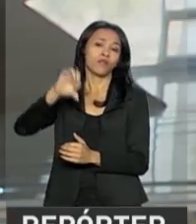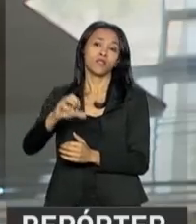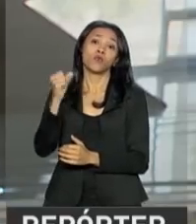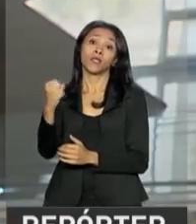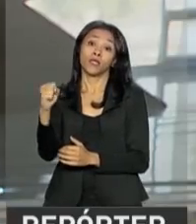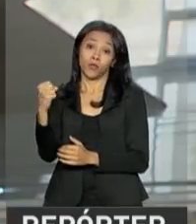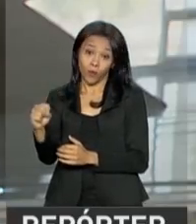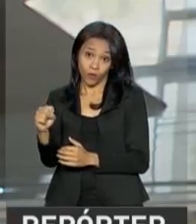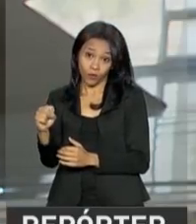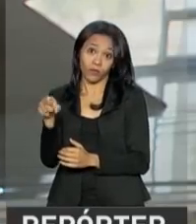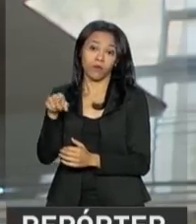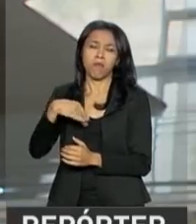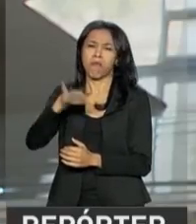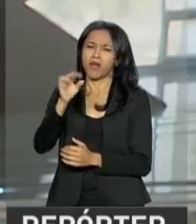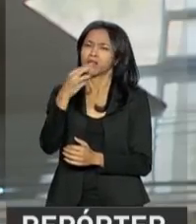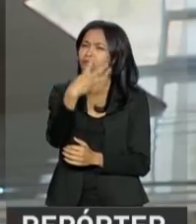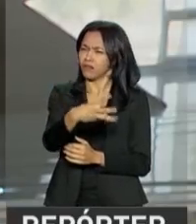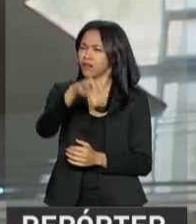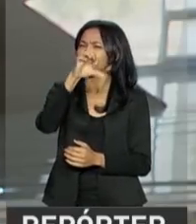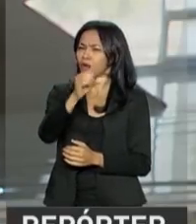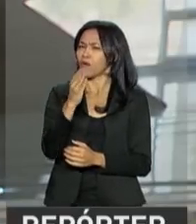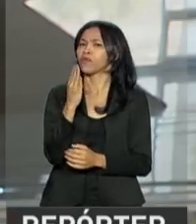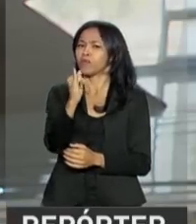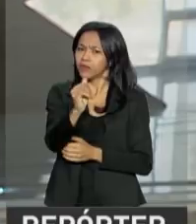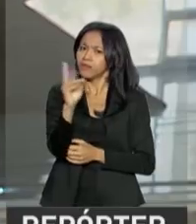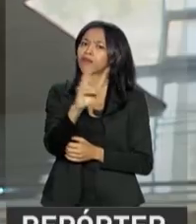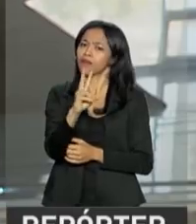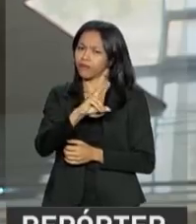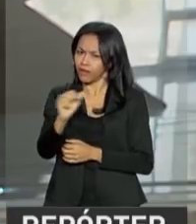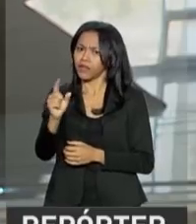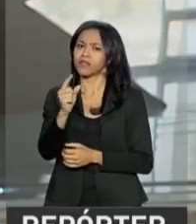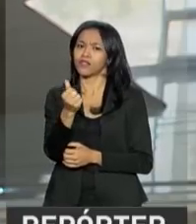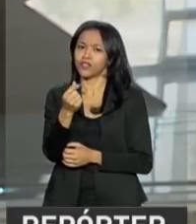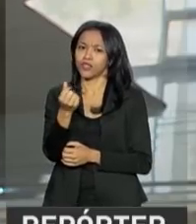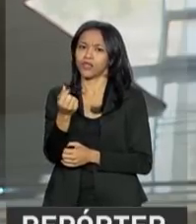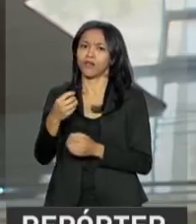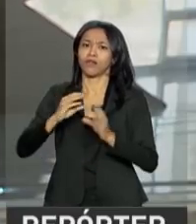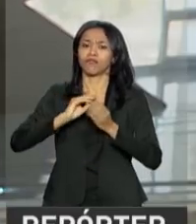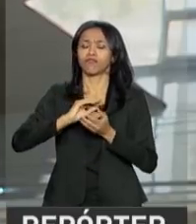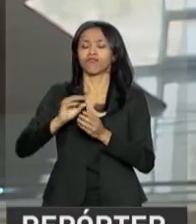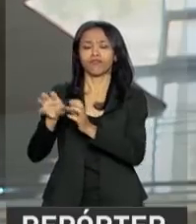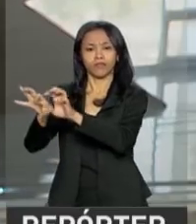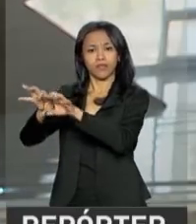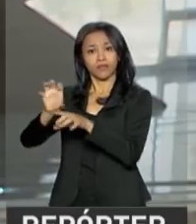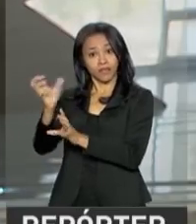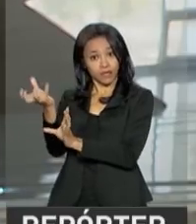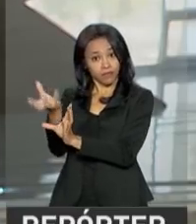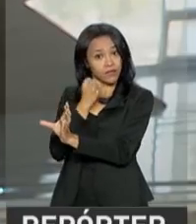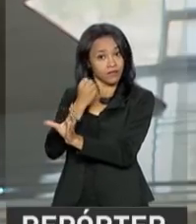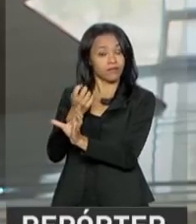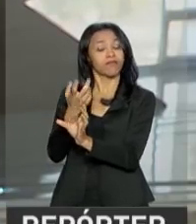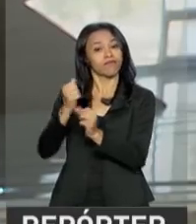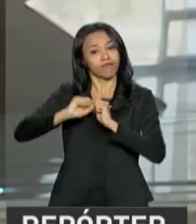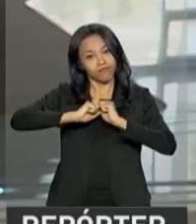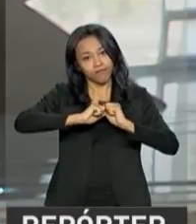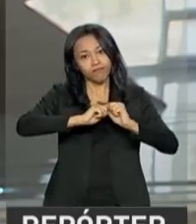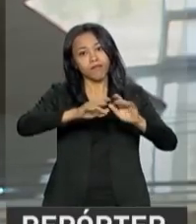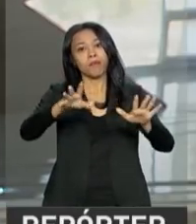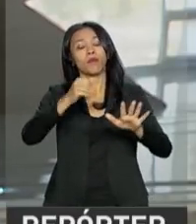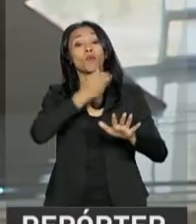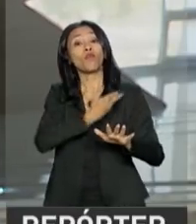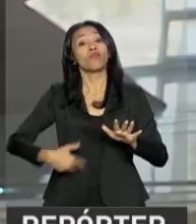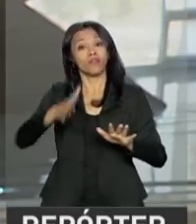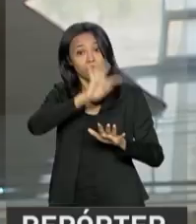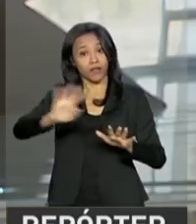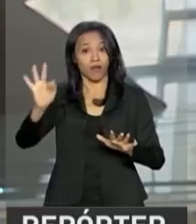mais de 39 bilhões de reais vão ser liberados pelo governo federal e por uma rede social presidente michel temer